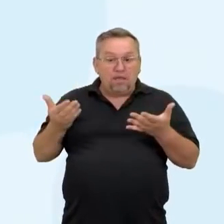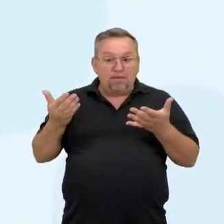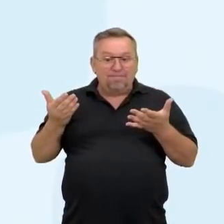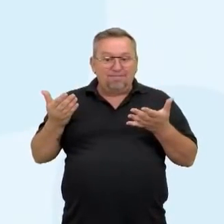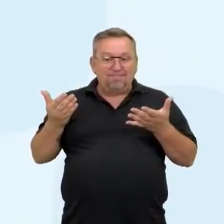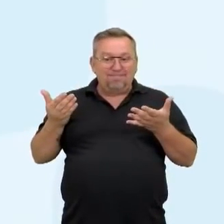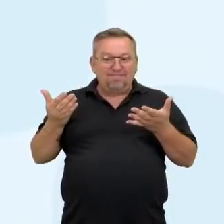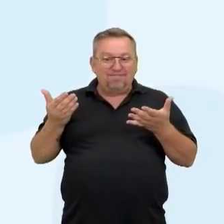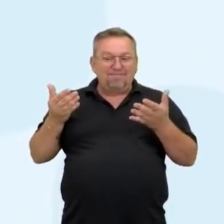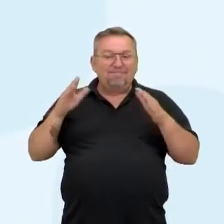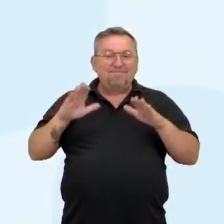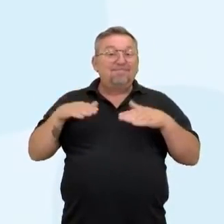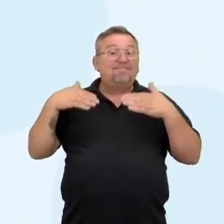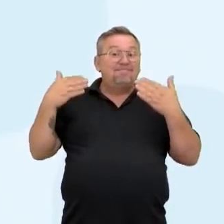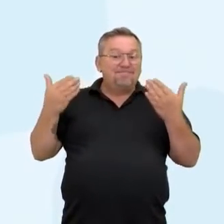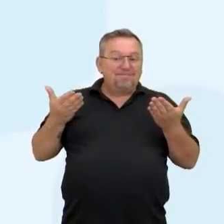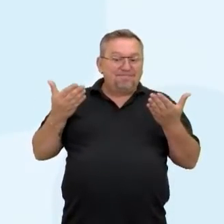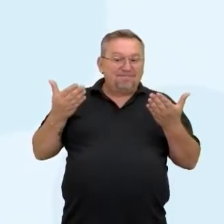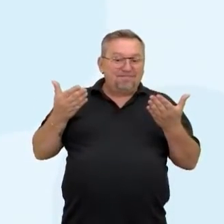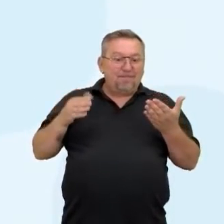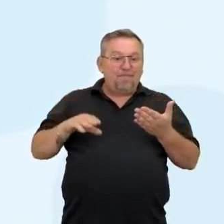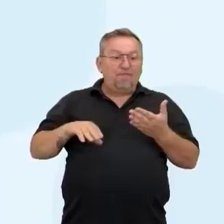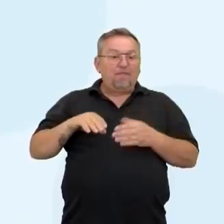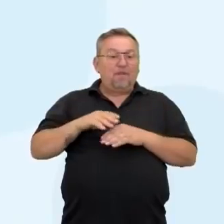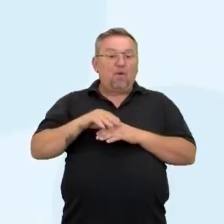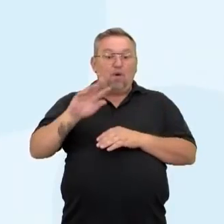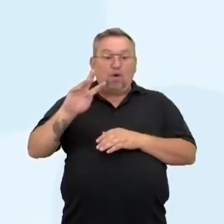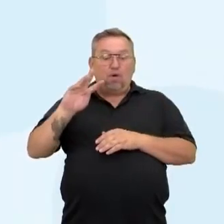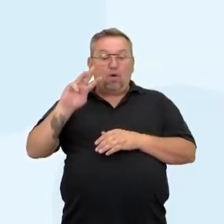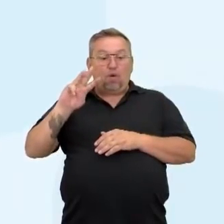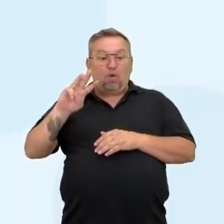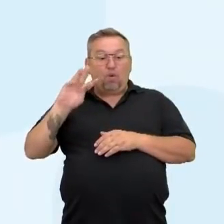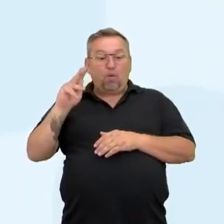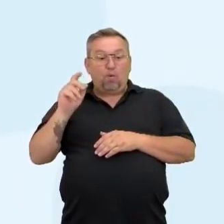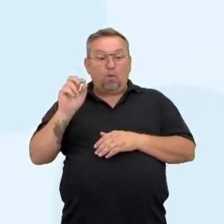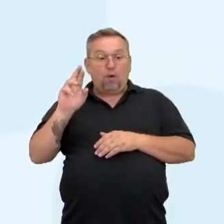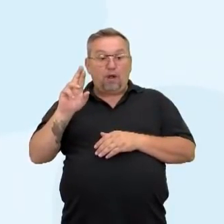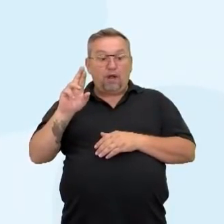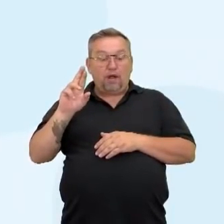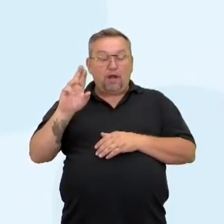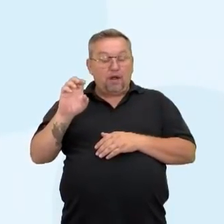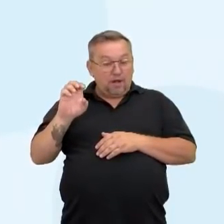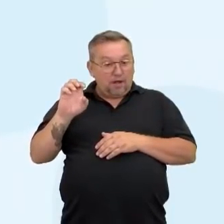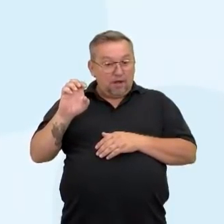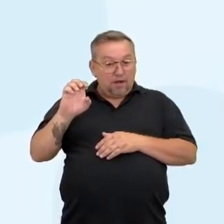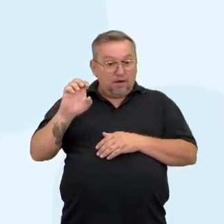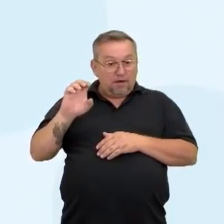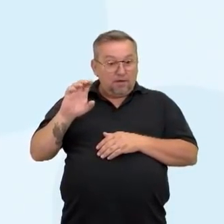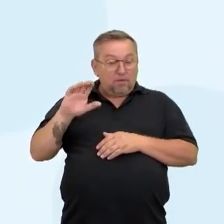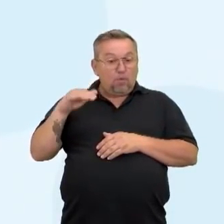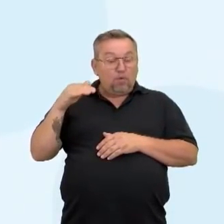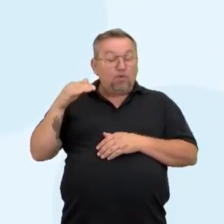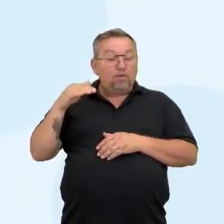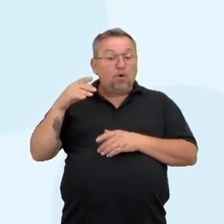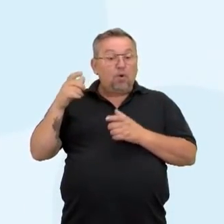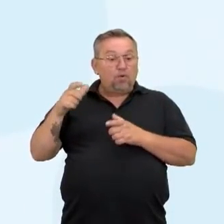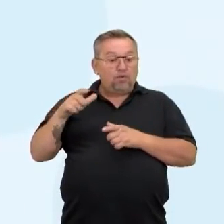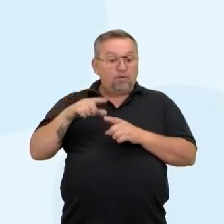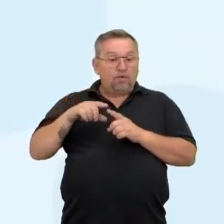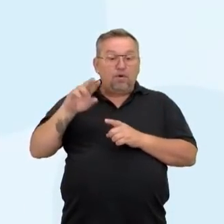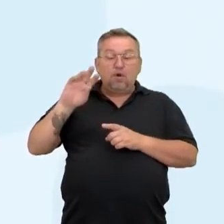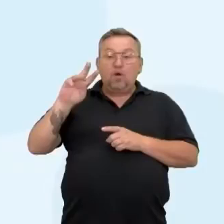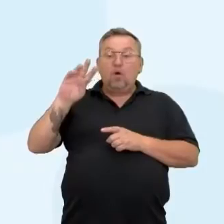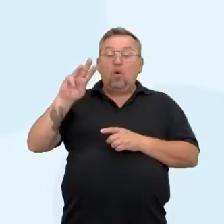When, quando. Where, onde. Para fazer perguntas, a gente vai usar esse did aqui antes do sujeito. O que é o sujeito